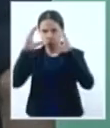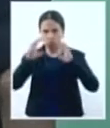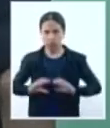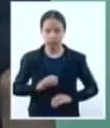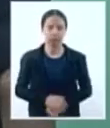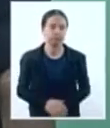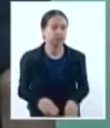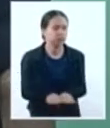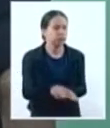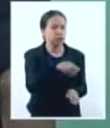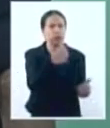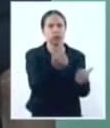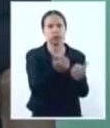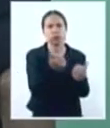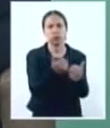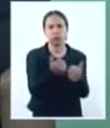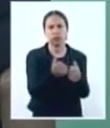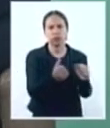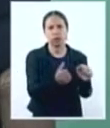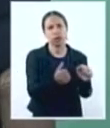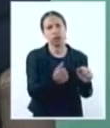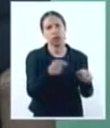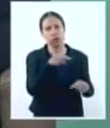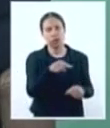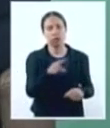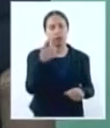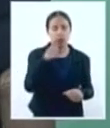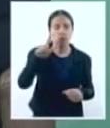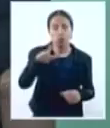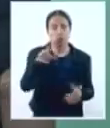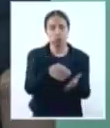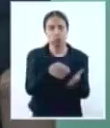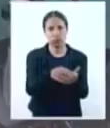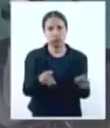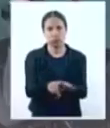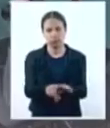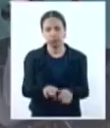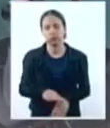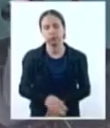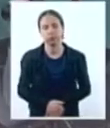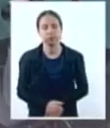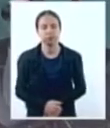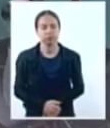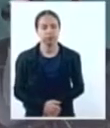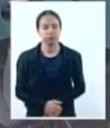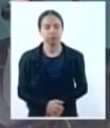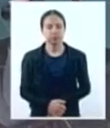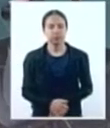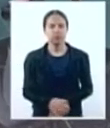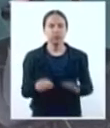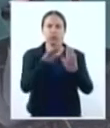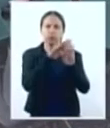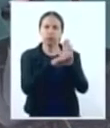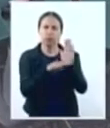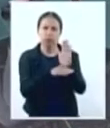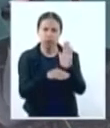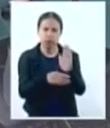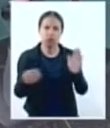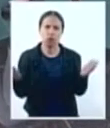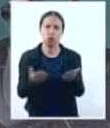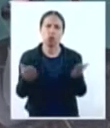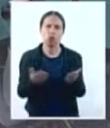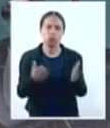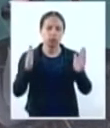Então, de fato, não tenho estado tão ativo. Mas na Comissão de Segurança, sim. Ok. Vereador, a nossa pauta hoje é uma pauta muito direcionada para a